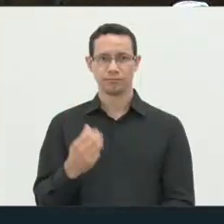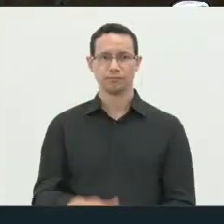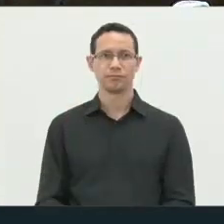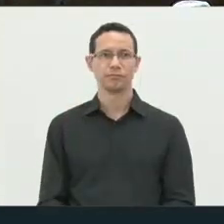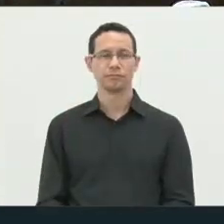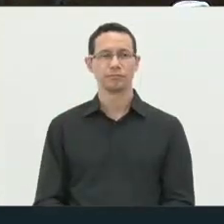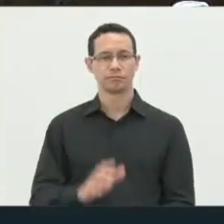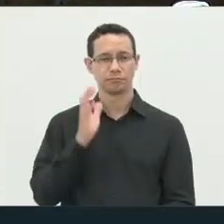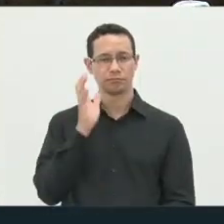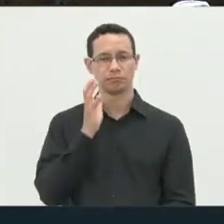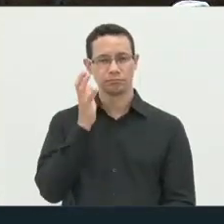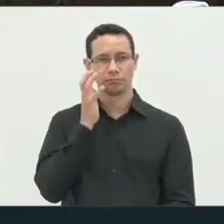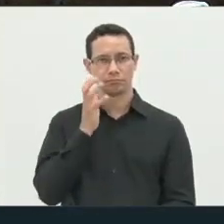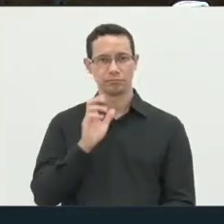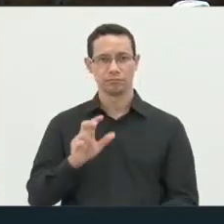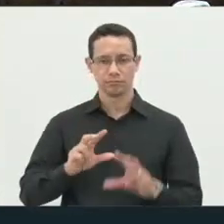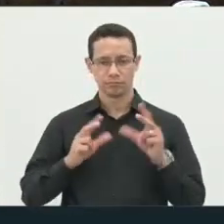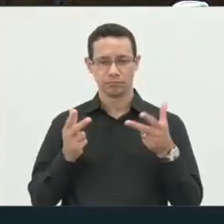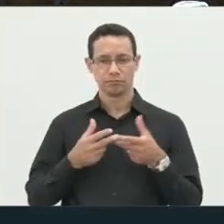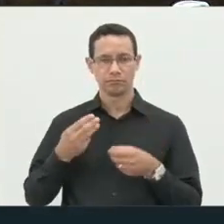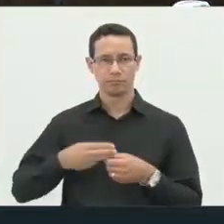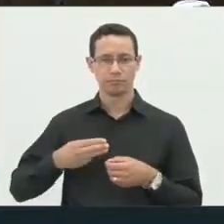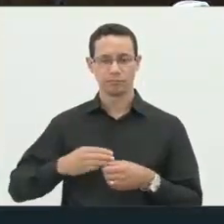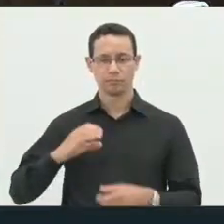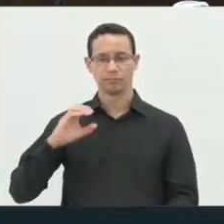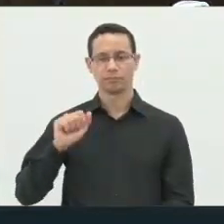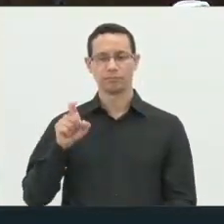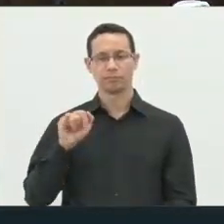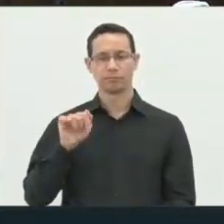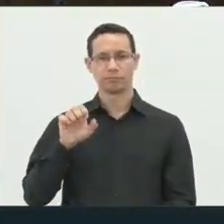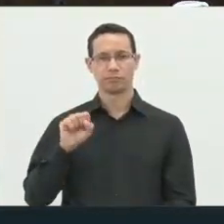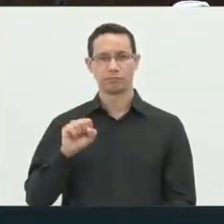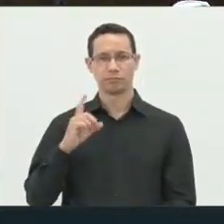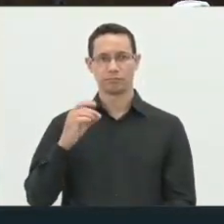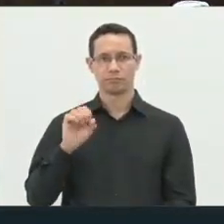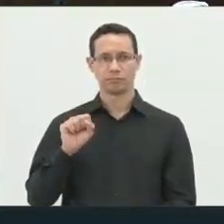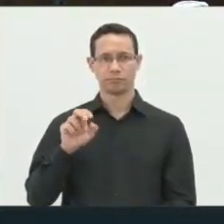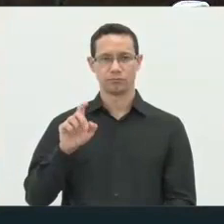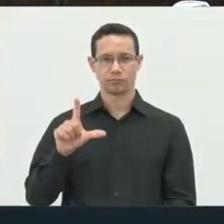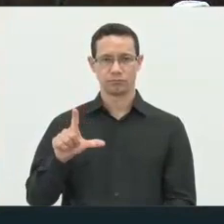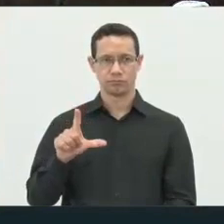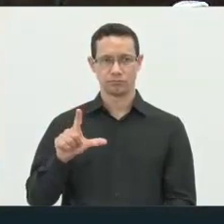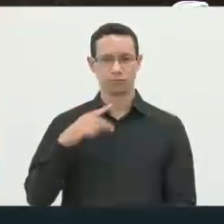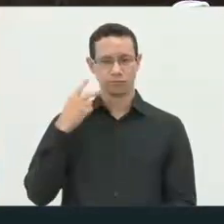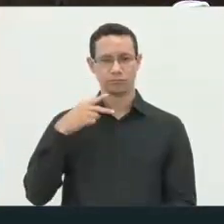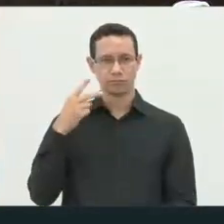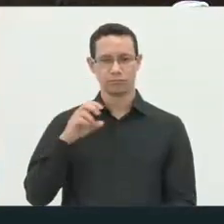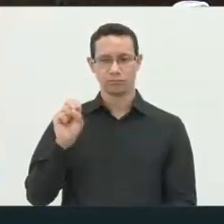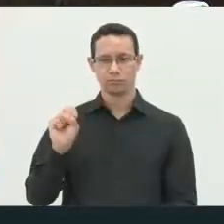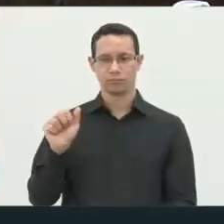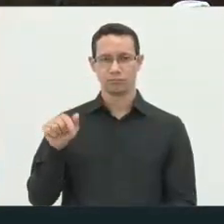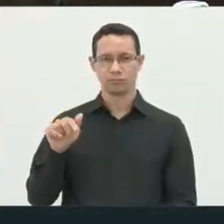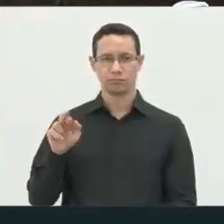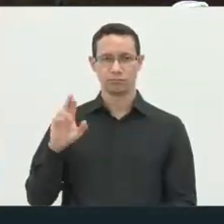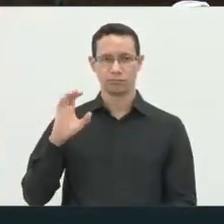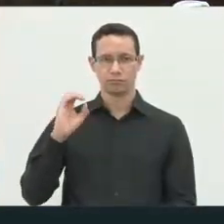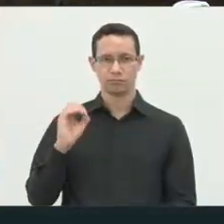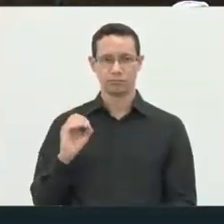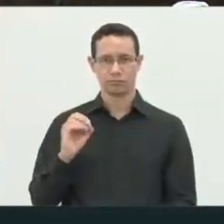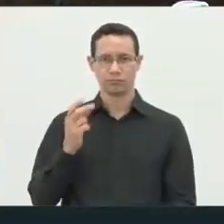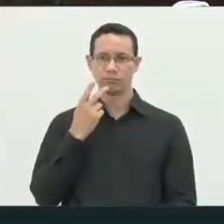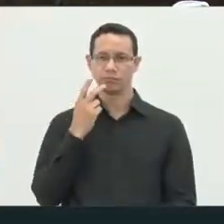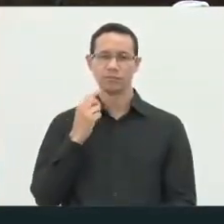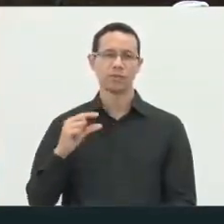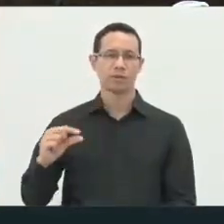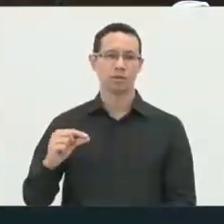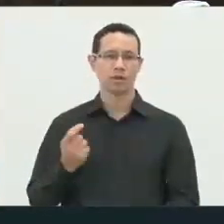da Câmara Municipal de Caxias do Sul Vereador Sandro fantinel minimizou a repercussão de uma operação da Polícia Rodoviária